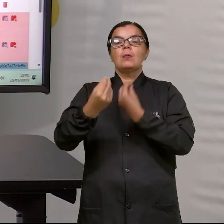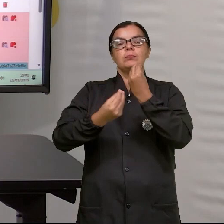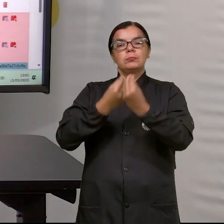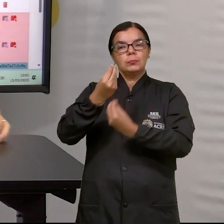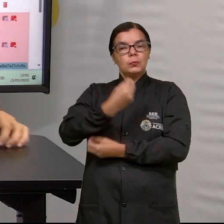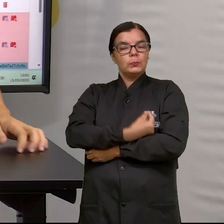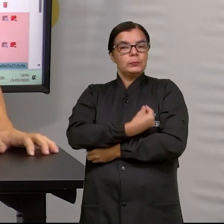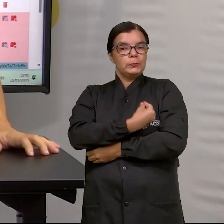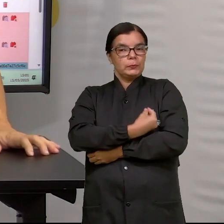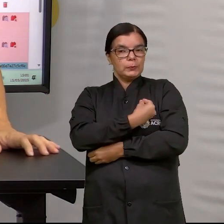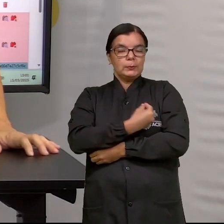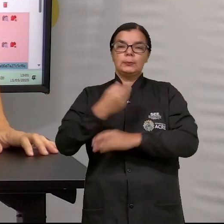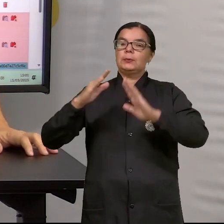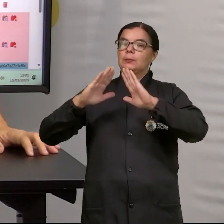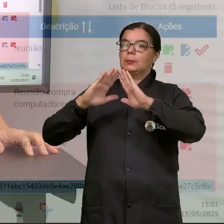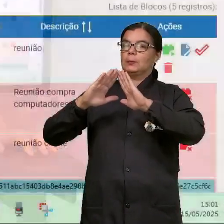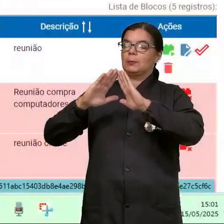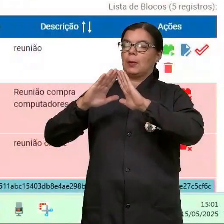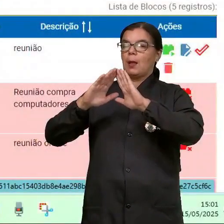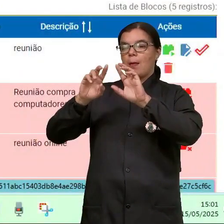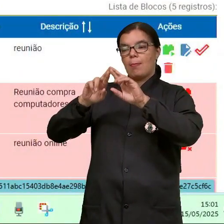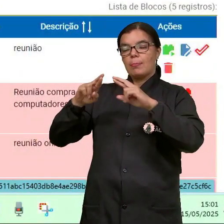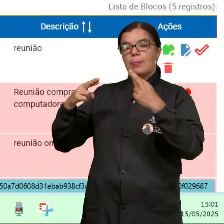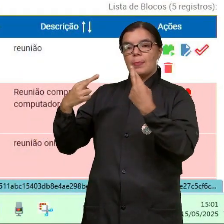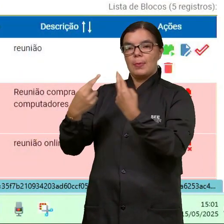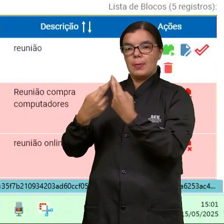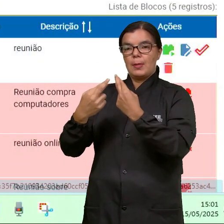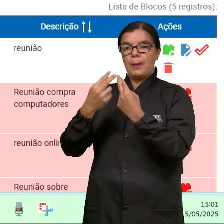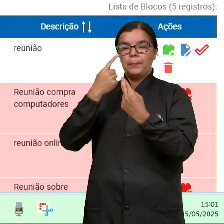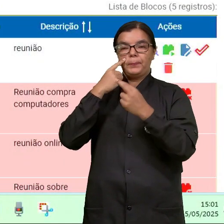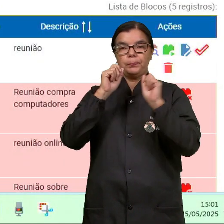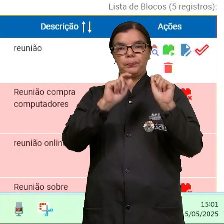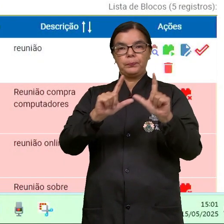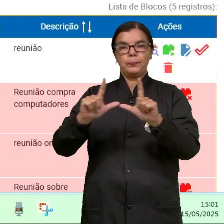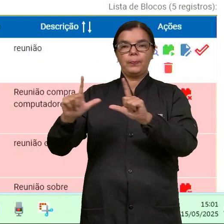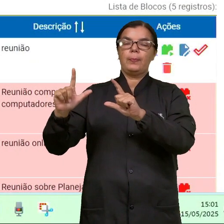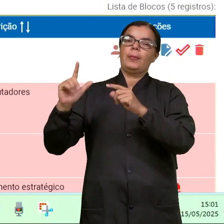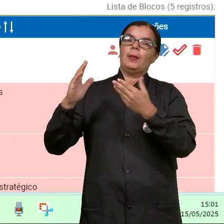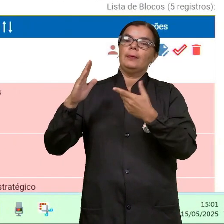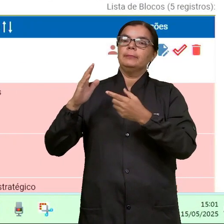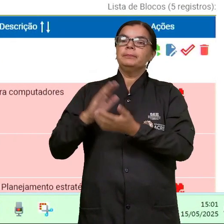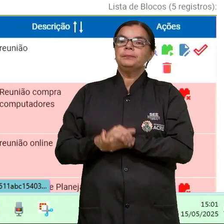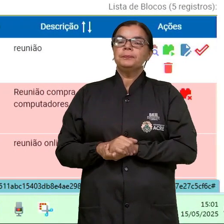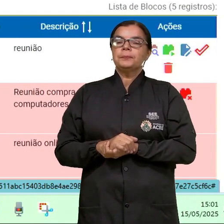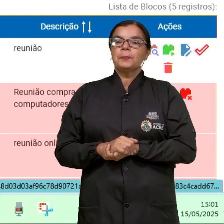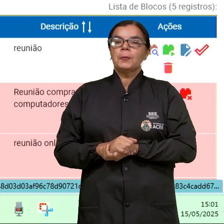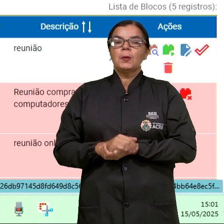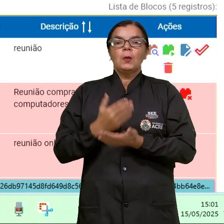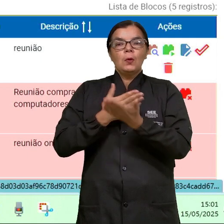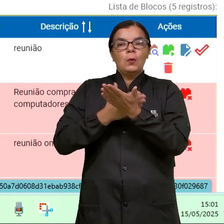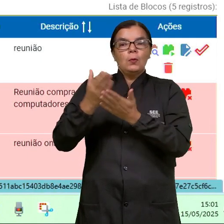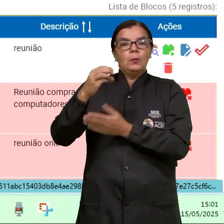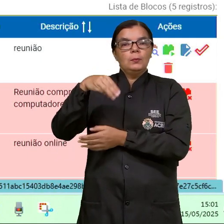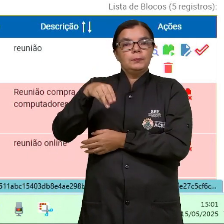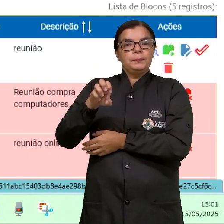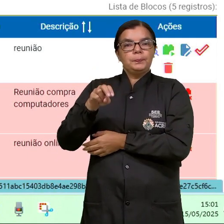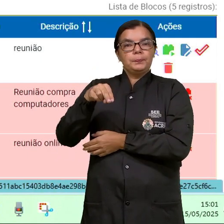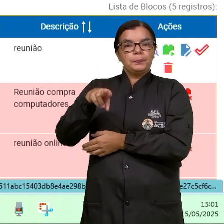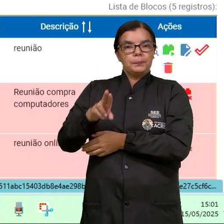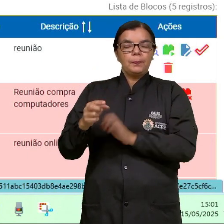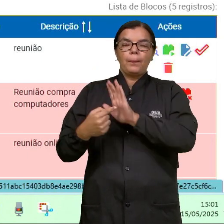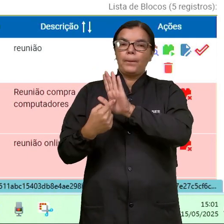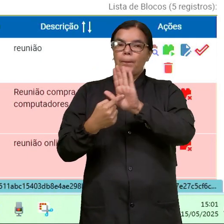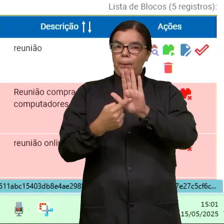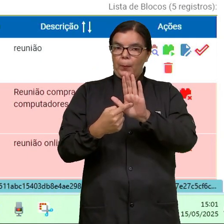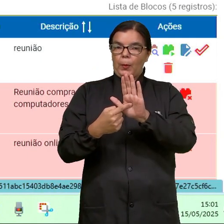participar da reunião dele. Vamos aqui na tela, ó. Aqui do lado, sempre que eu clicar aqui no menu, ele vai aparecer essa tela de menuzinho aqui do lado. Nós vamos